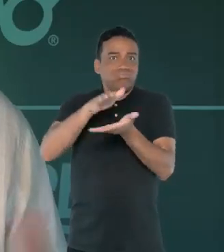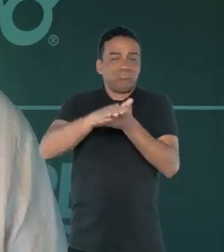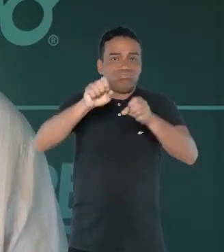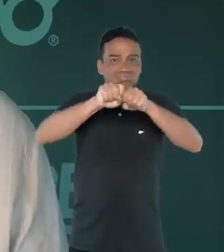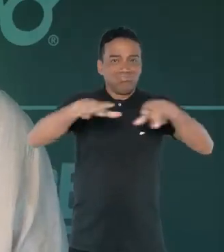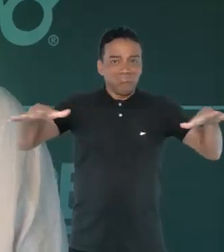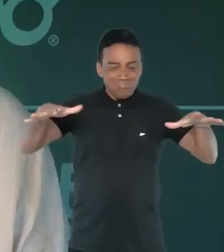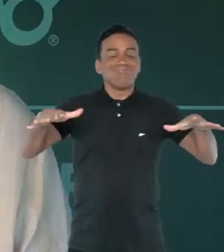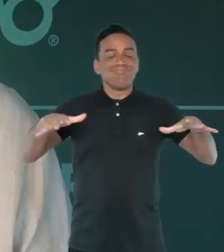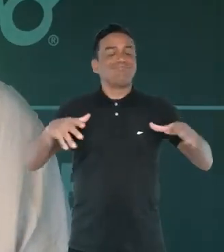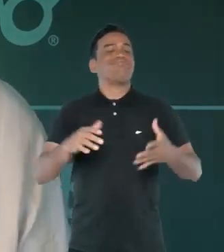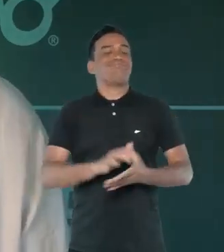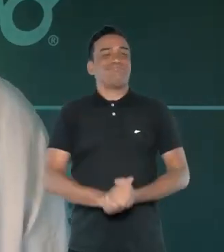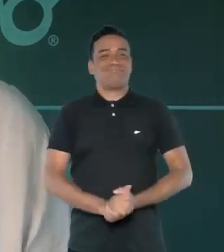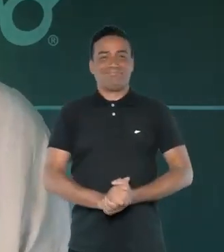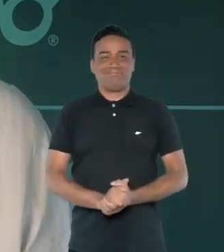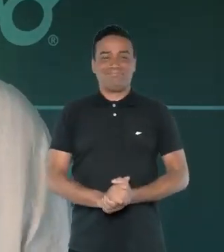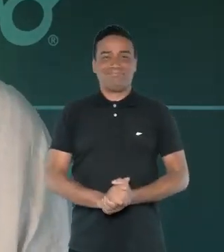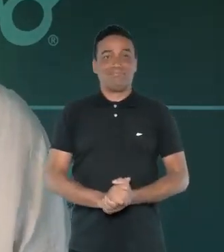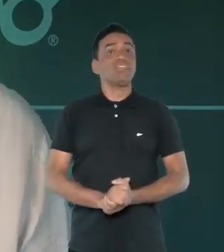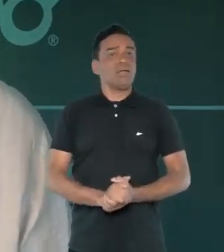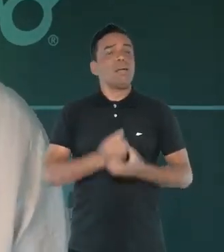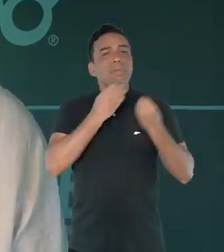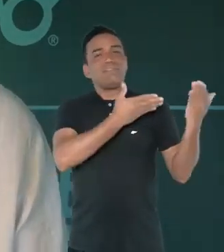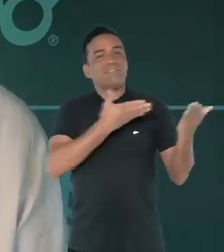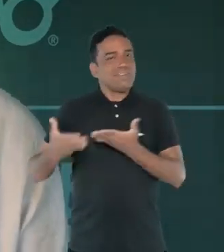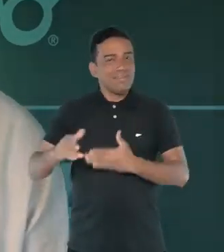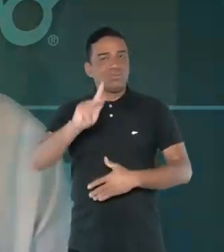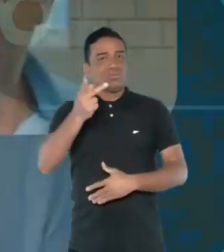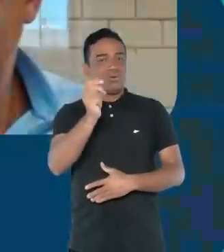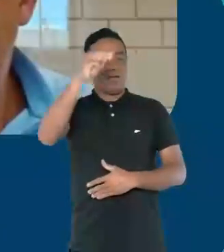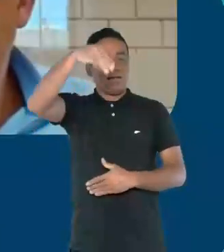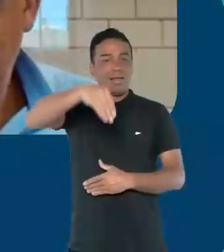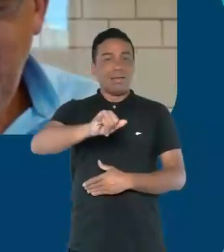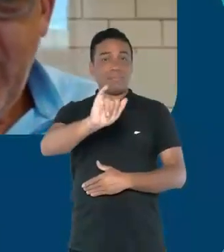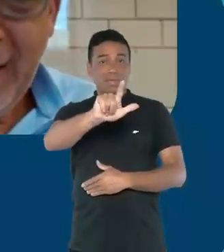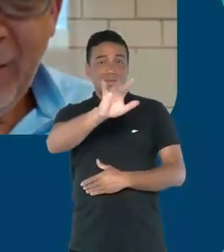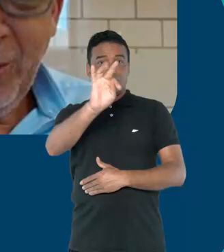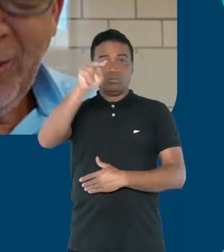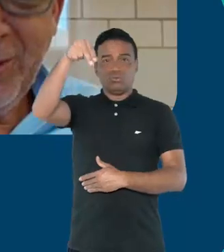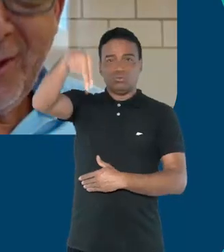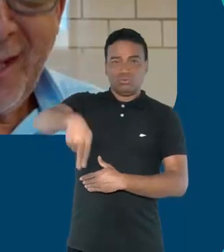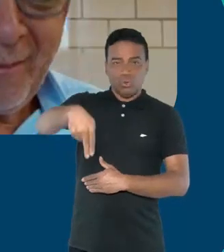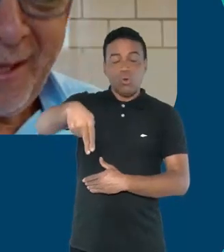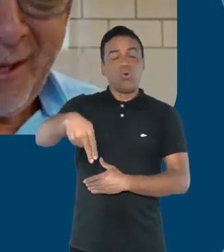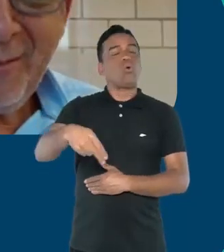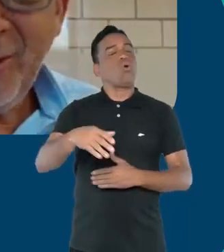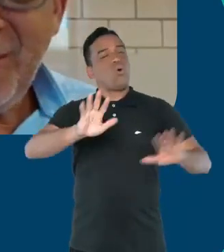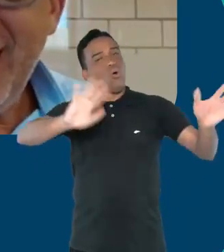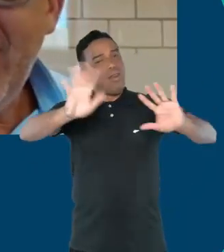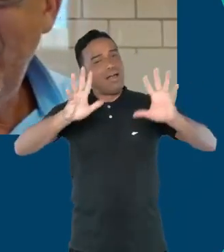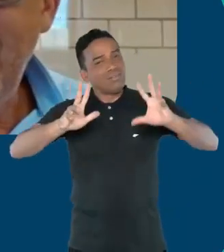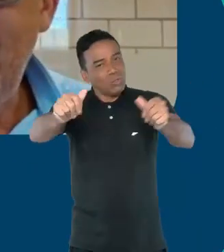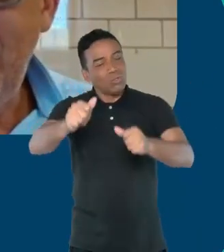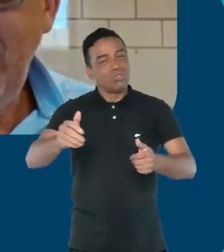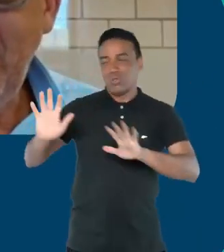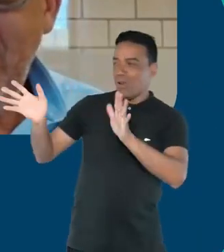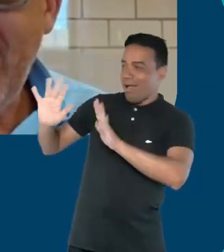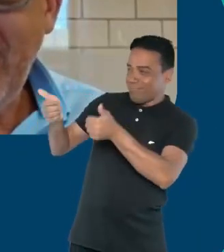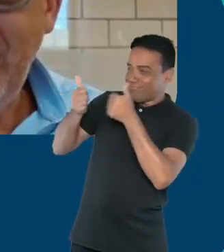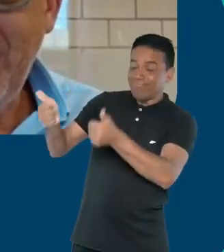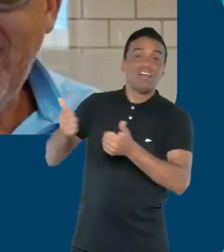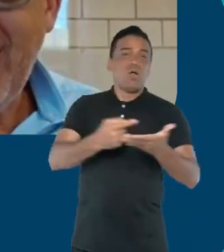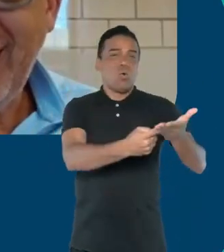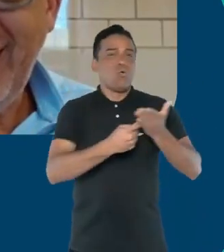as Artimanhas da Natureza Humana. Bem-vindo, Hamilton. Olá a todos, olá Gabriel, muito obrigado pelo